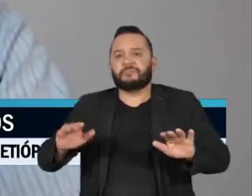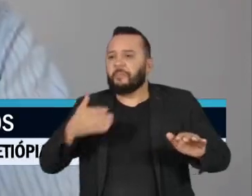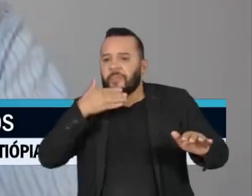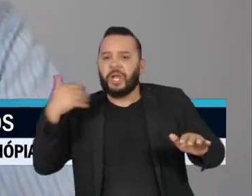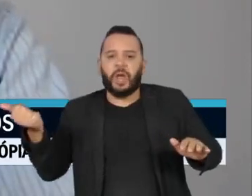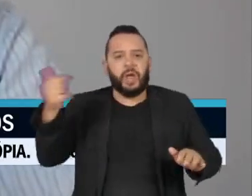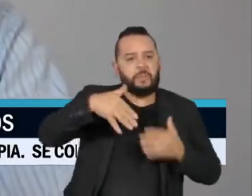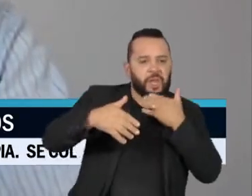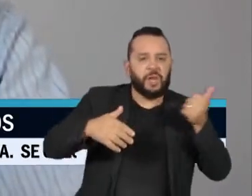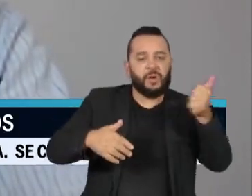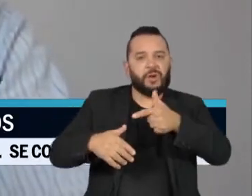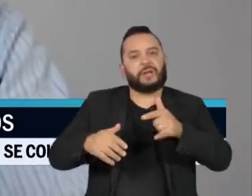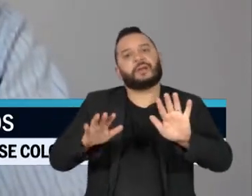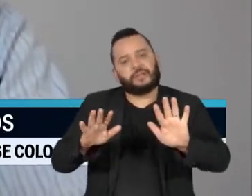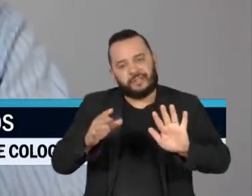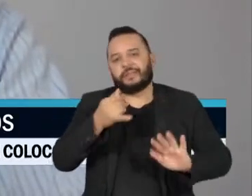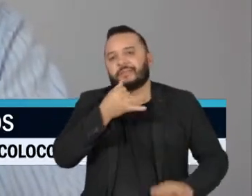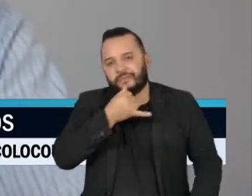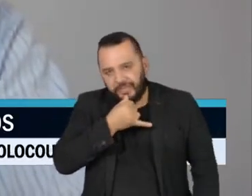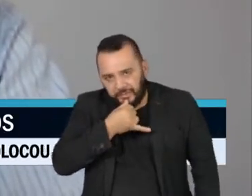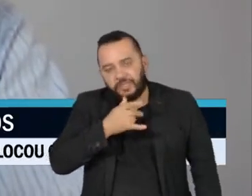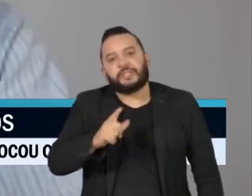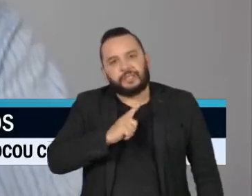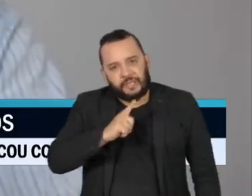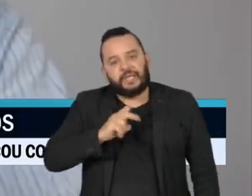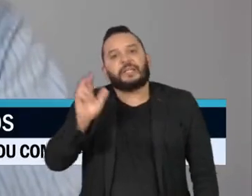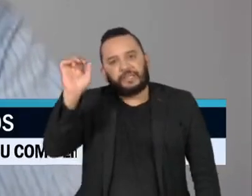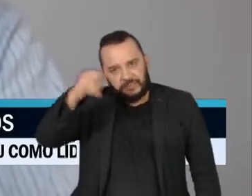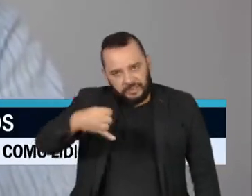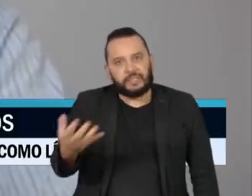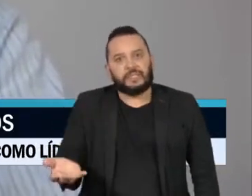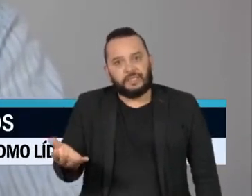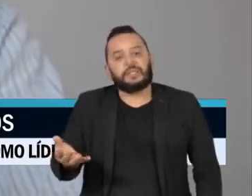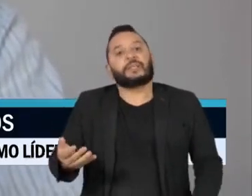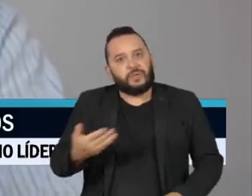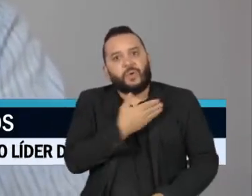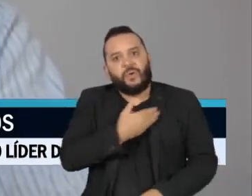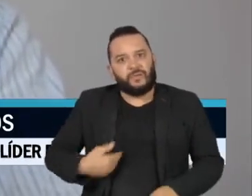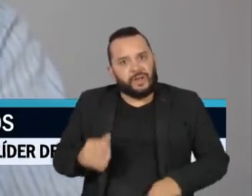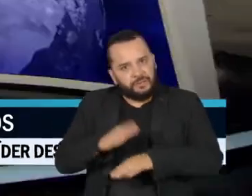sociais existem no sentido de fazer face, de enfrentar esses problemas.